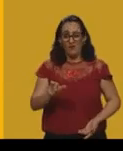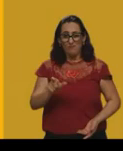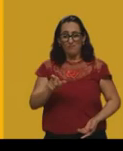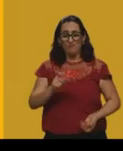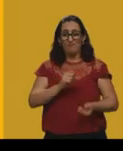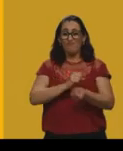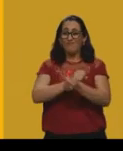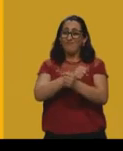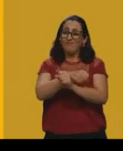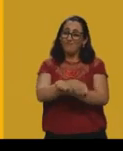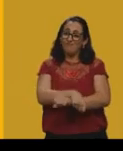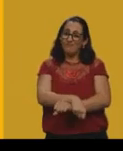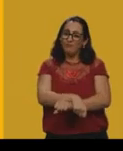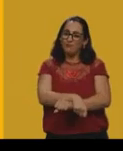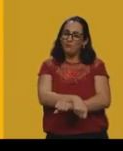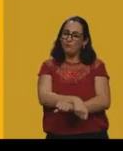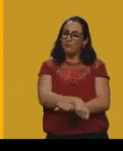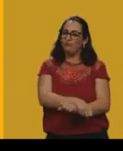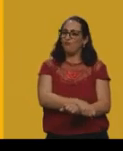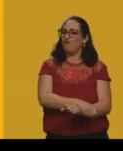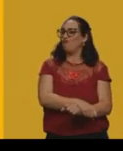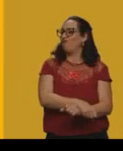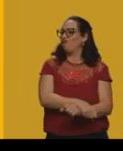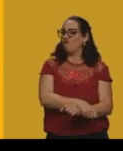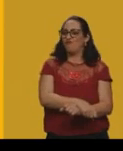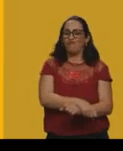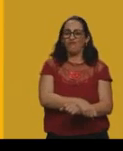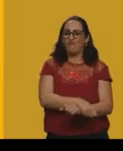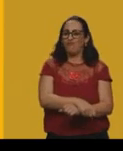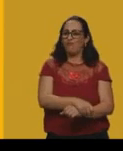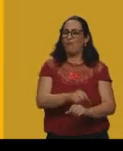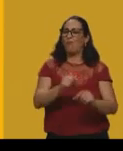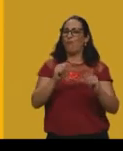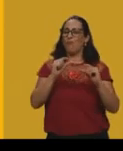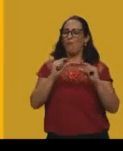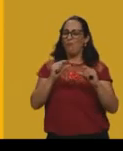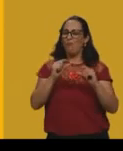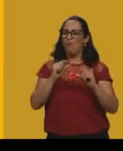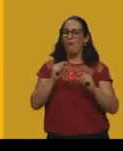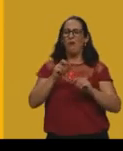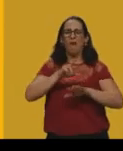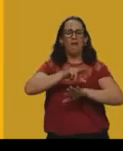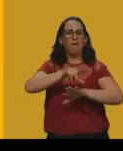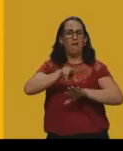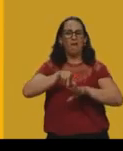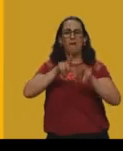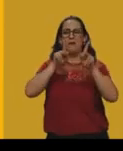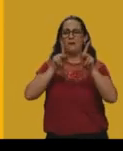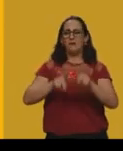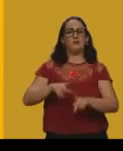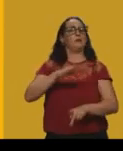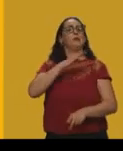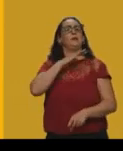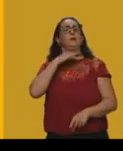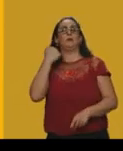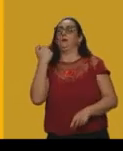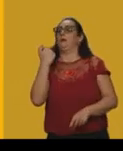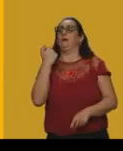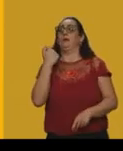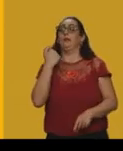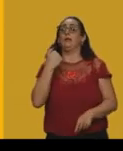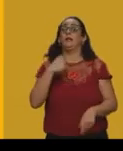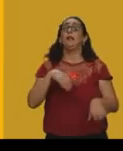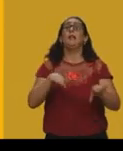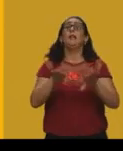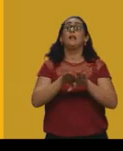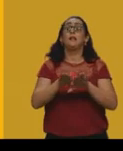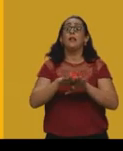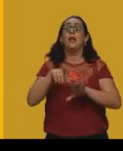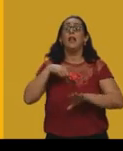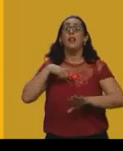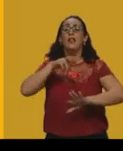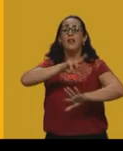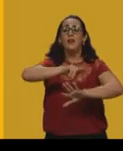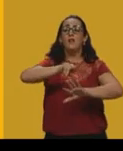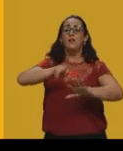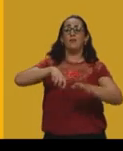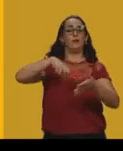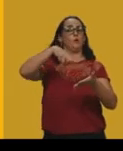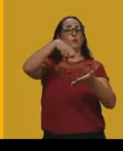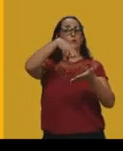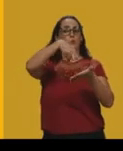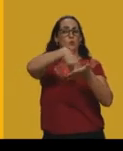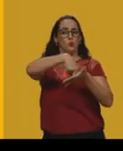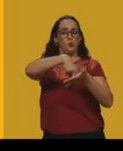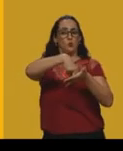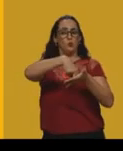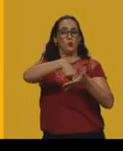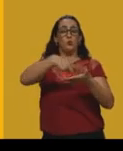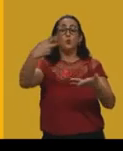escravizados, ela era muito pequena, desde que eles começavam a trabalhar, girava em torno de 10 anos. A gente tem a questão das várias punições que são adotadas,